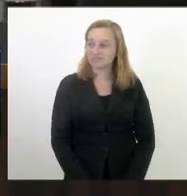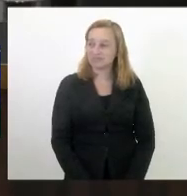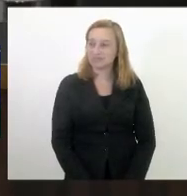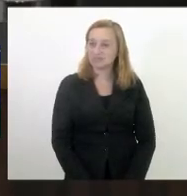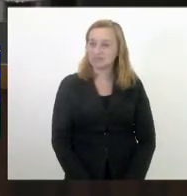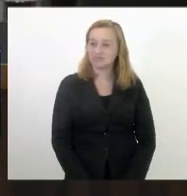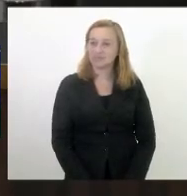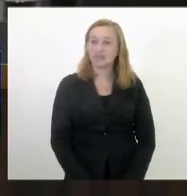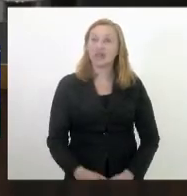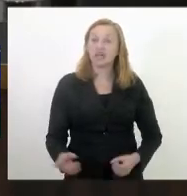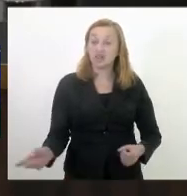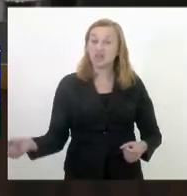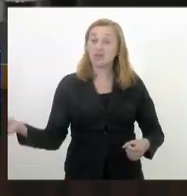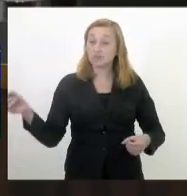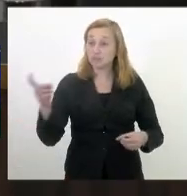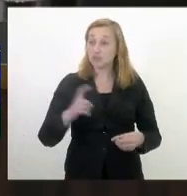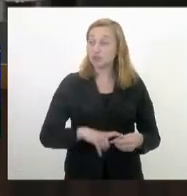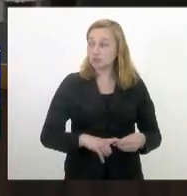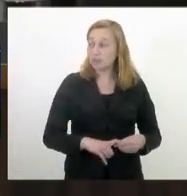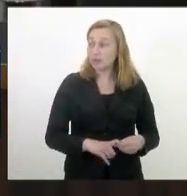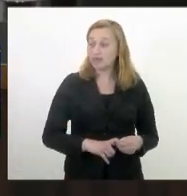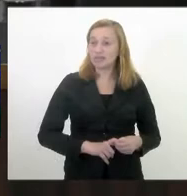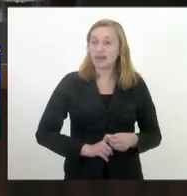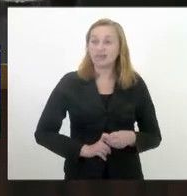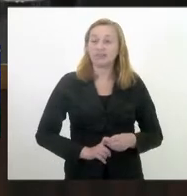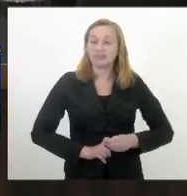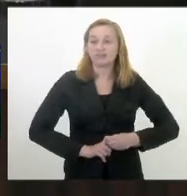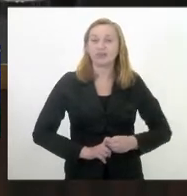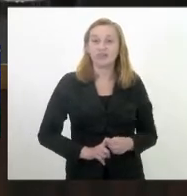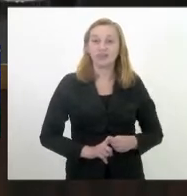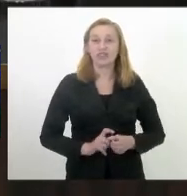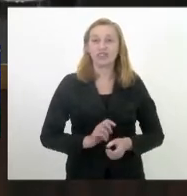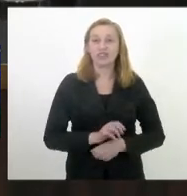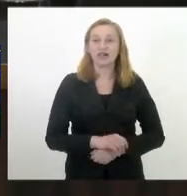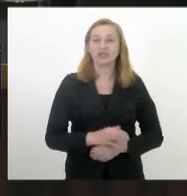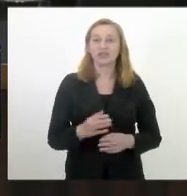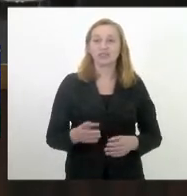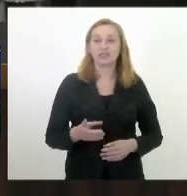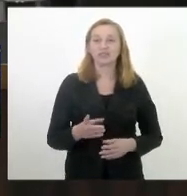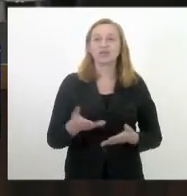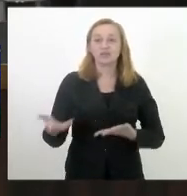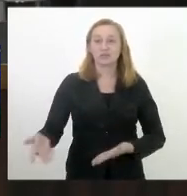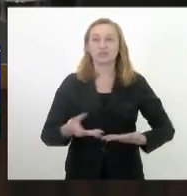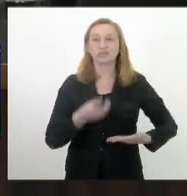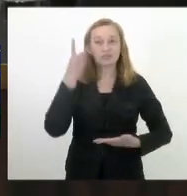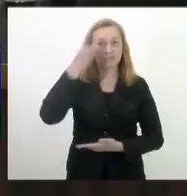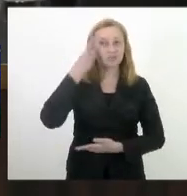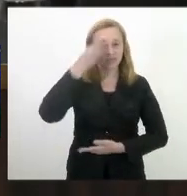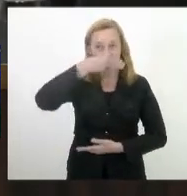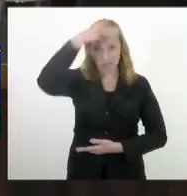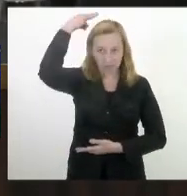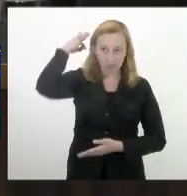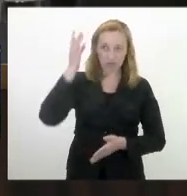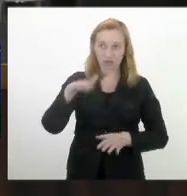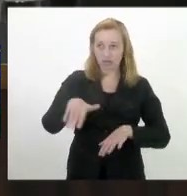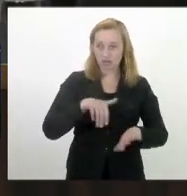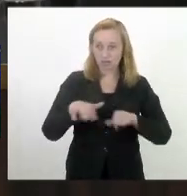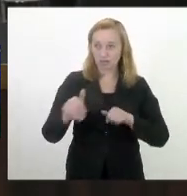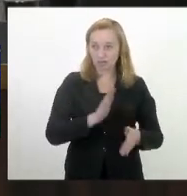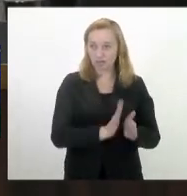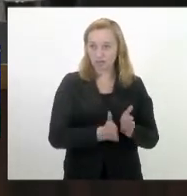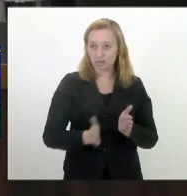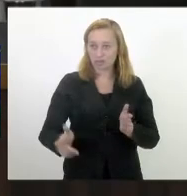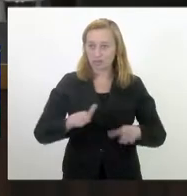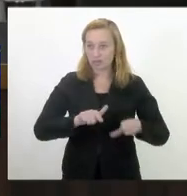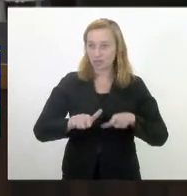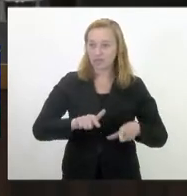Está reaberta a sessão. Presidência, convido o deputado Márcio Pacheco, chamo os trabalhos à ordem, convido o deputado Márcio